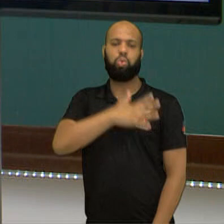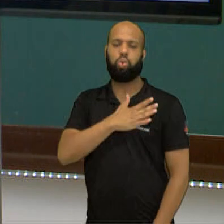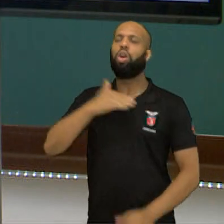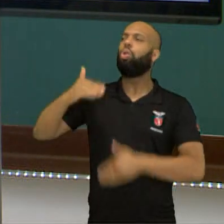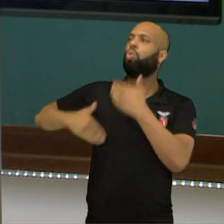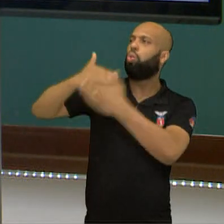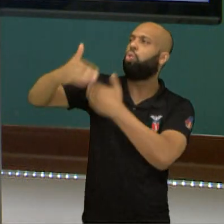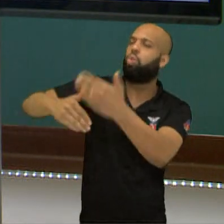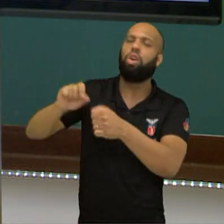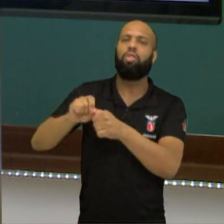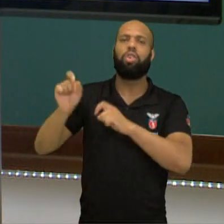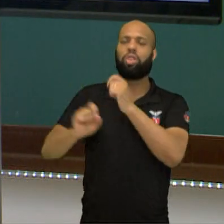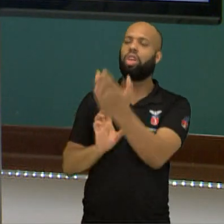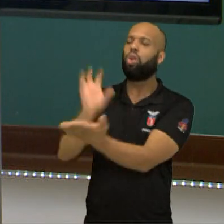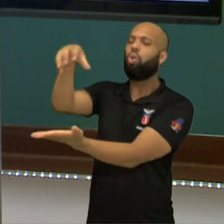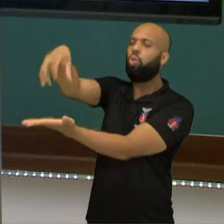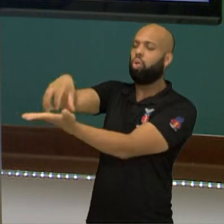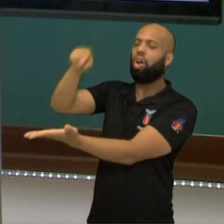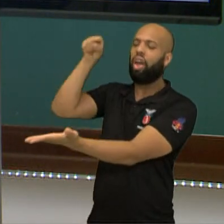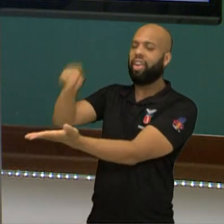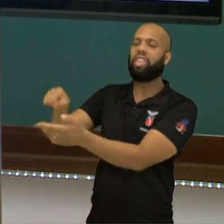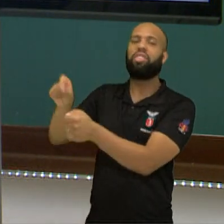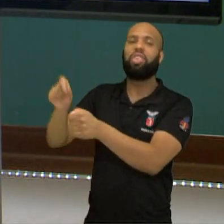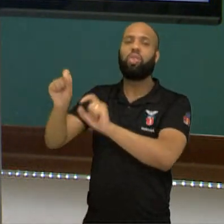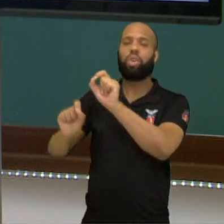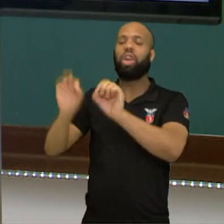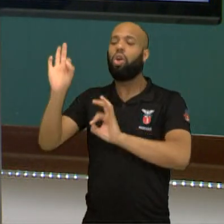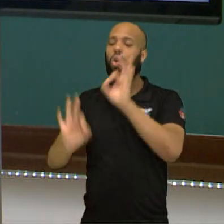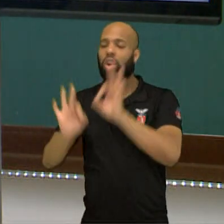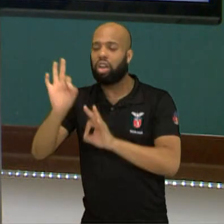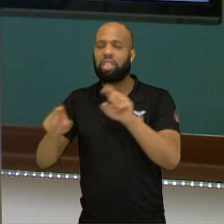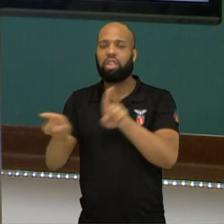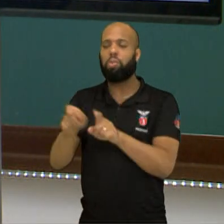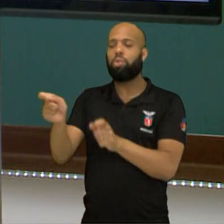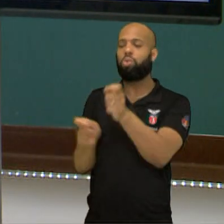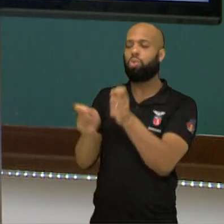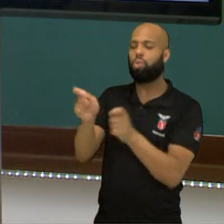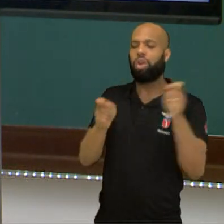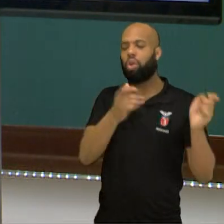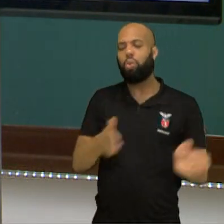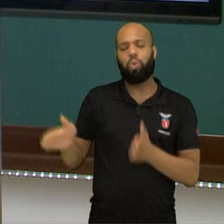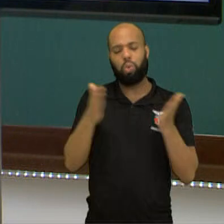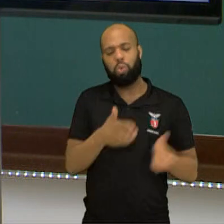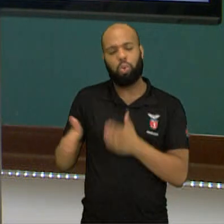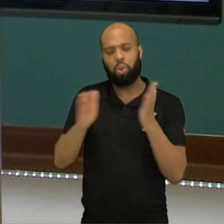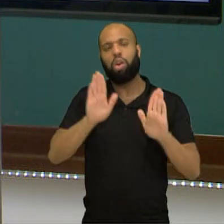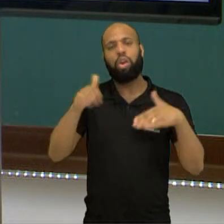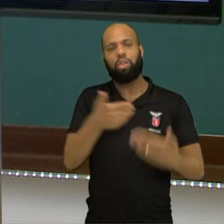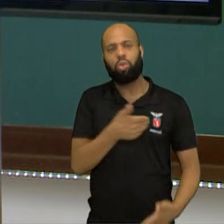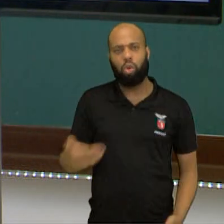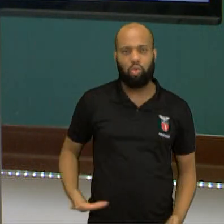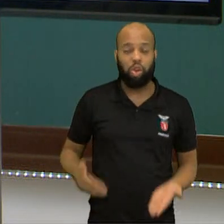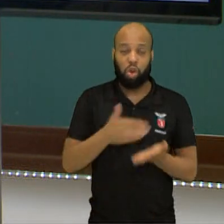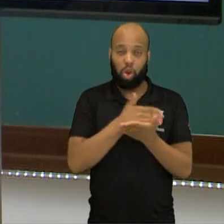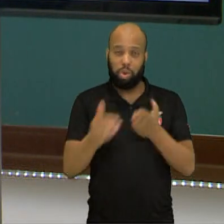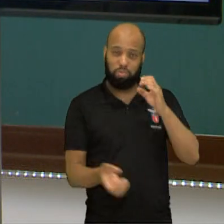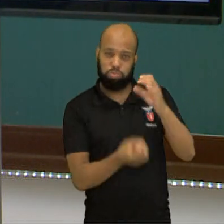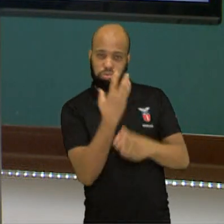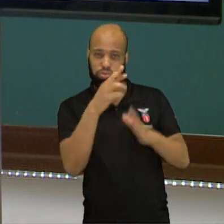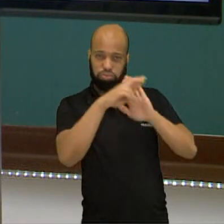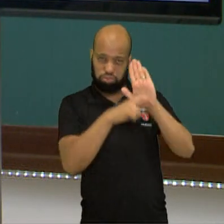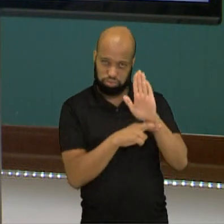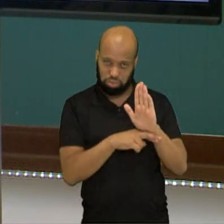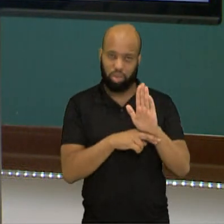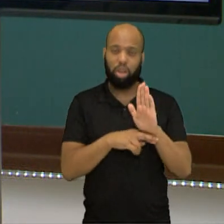criou agências para regulamentar e controlar a produção. Então o governo passou a criar regras